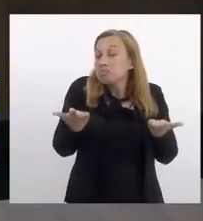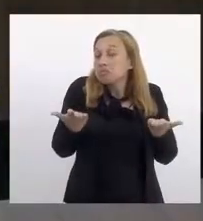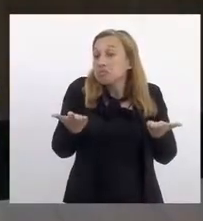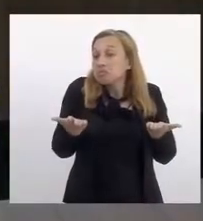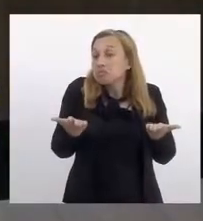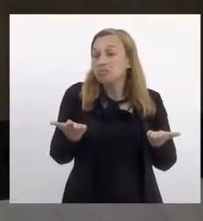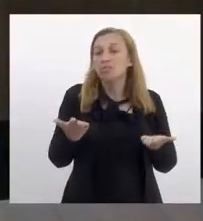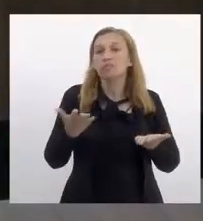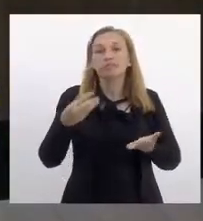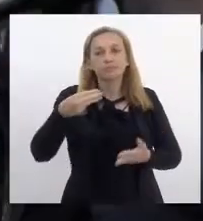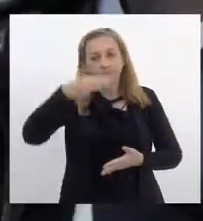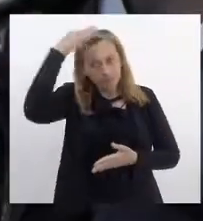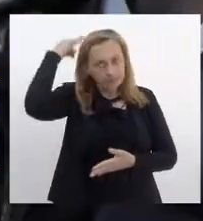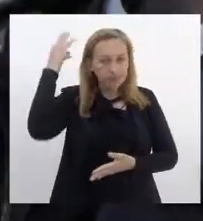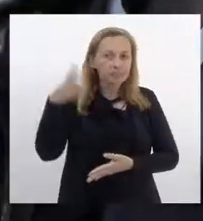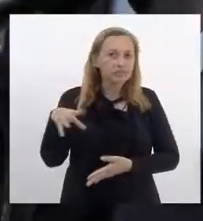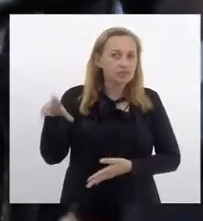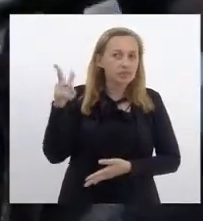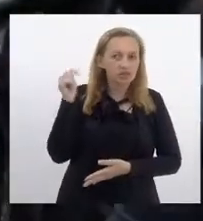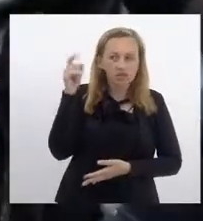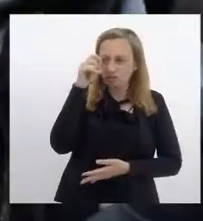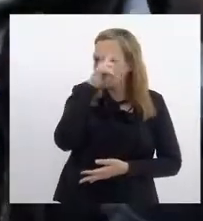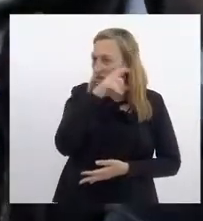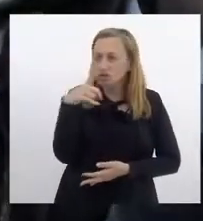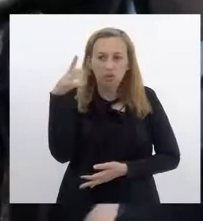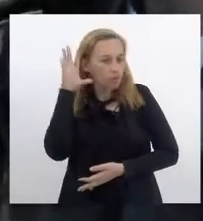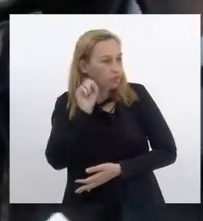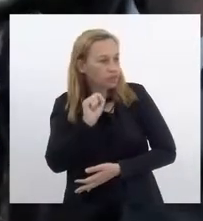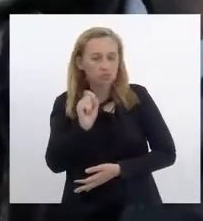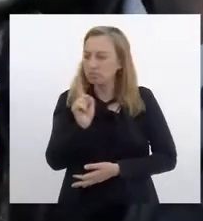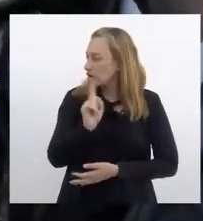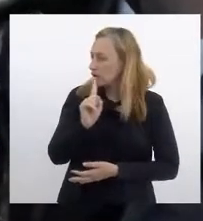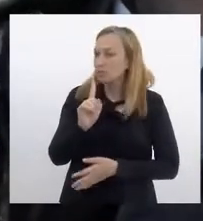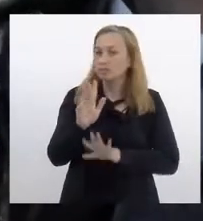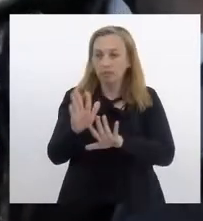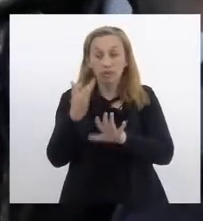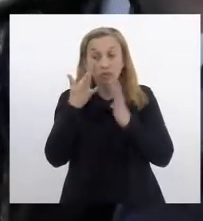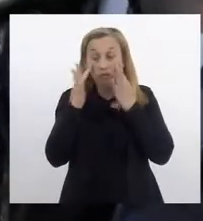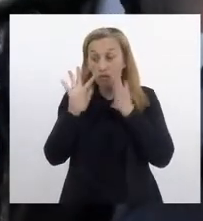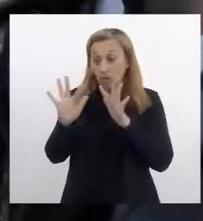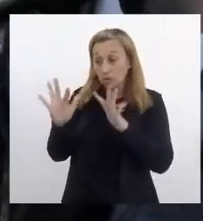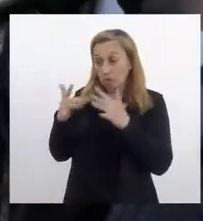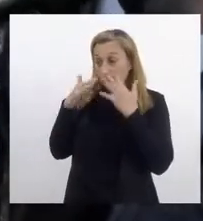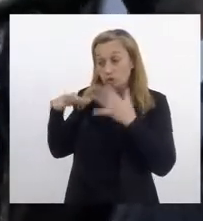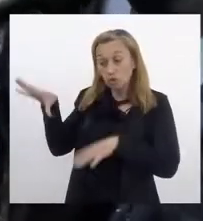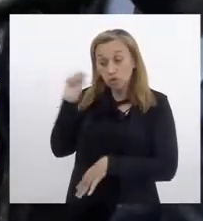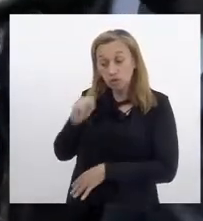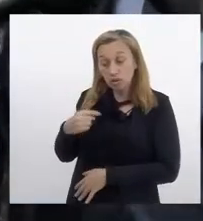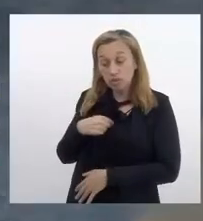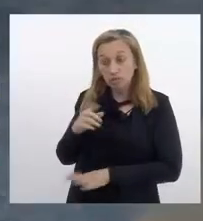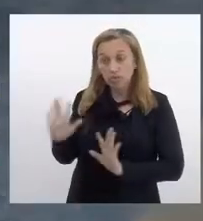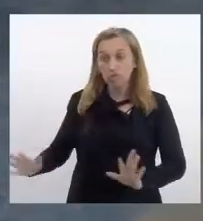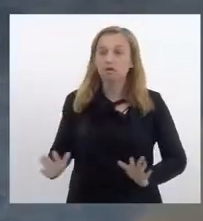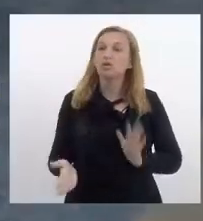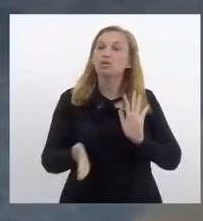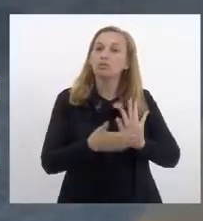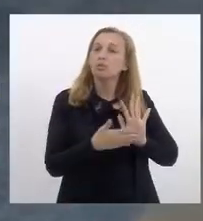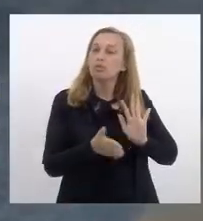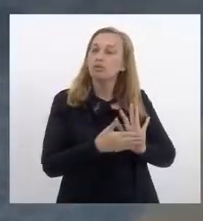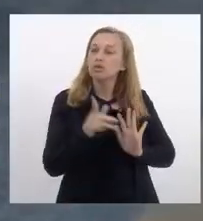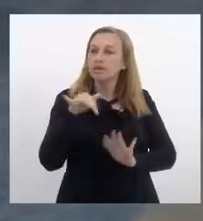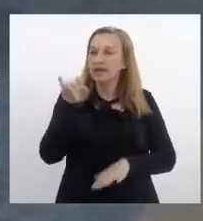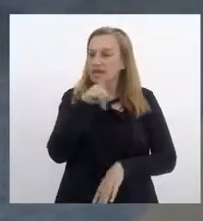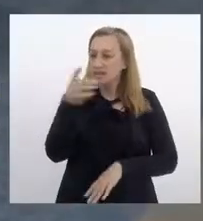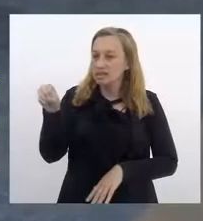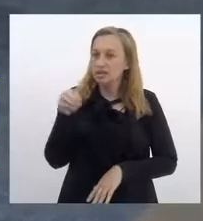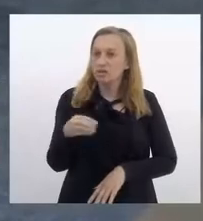Você está com dificuldade de ouvir, Márcio. Não estou. Olha só o que eu estou dizendo. Então, por favor, me ouça. Ah. Quando eu propus a mediação,